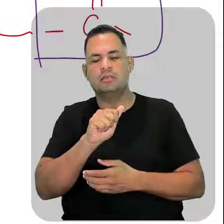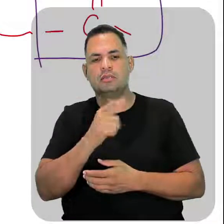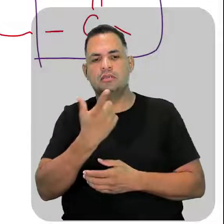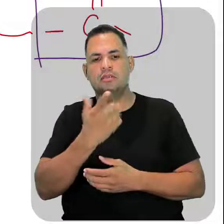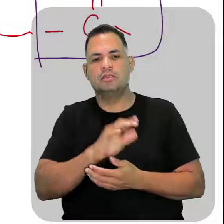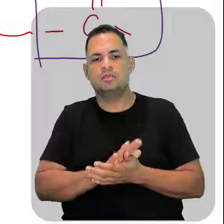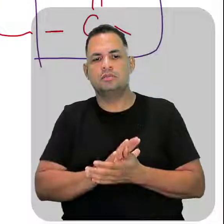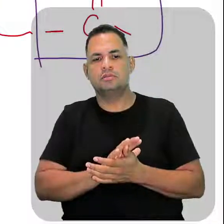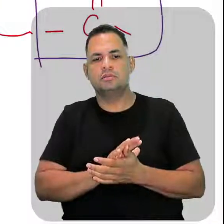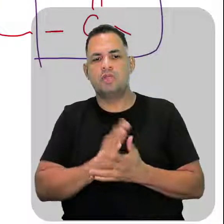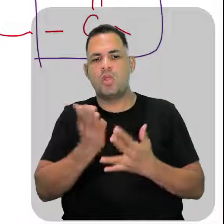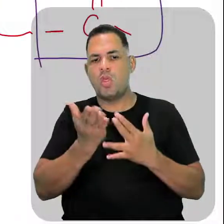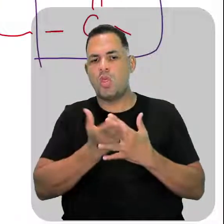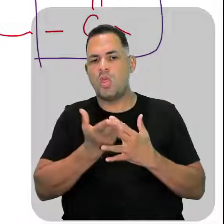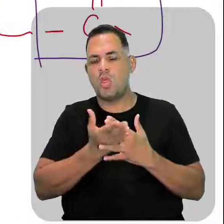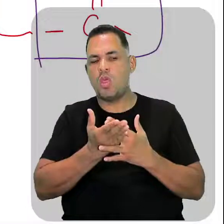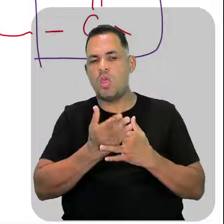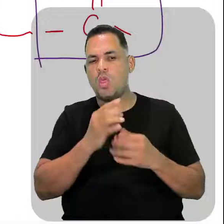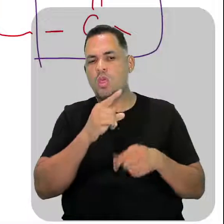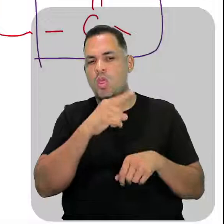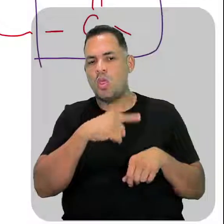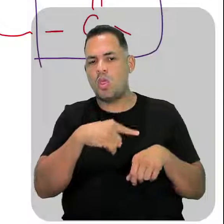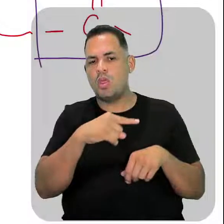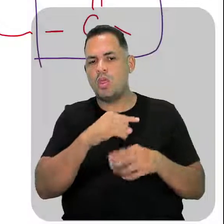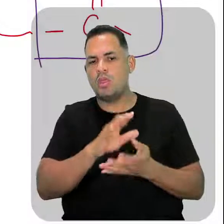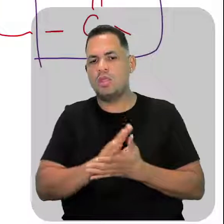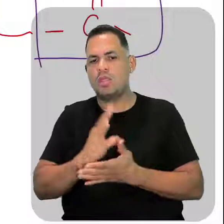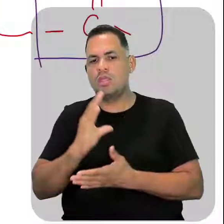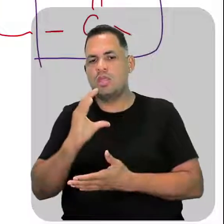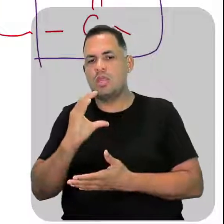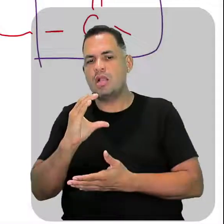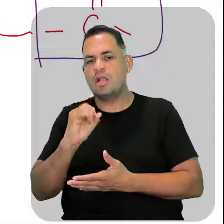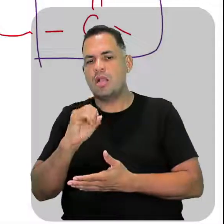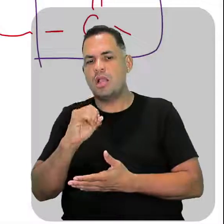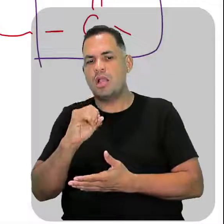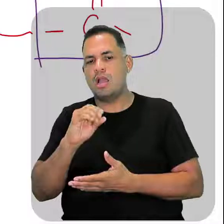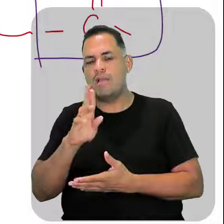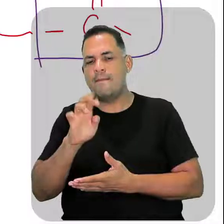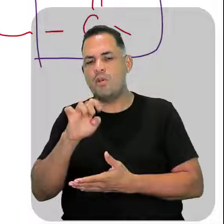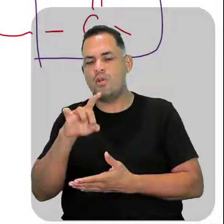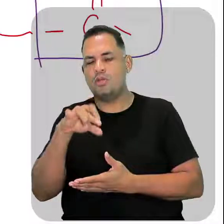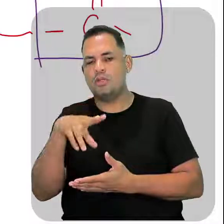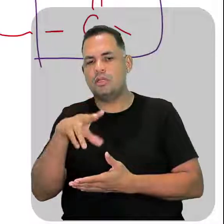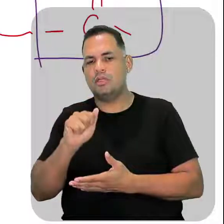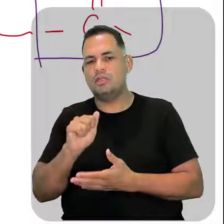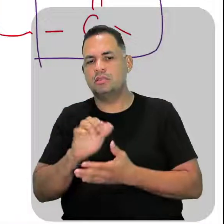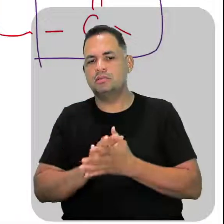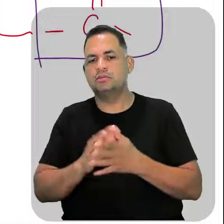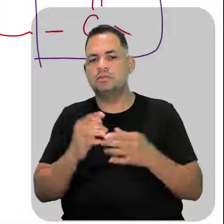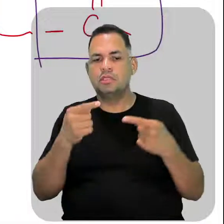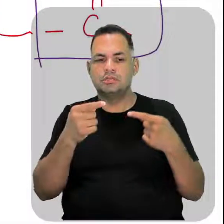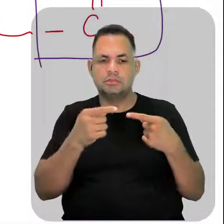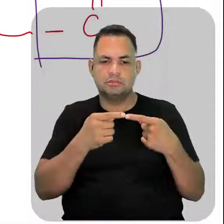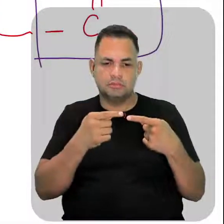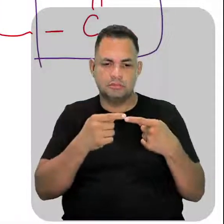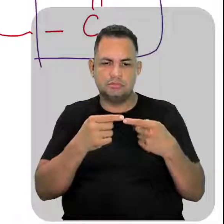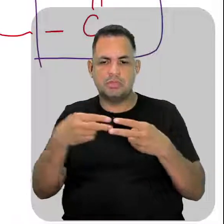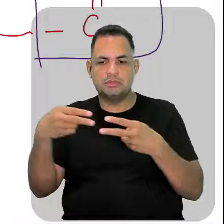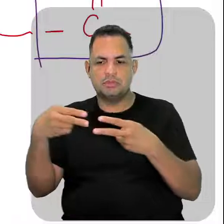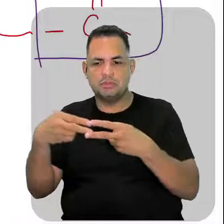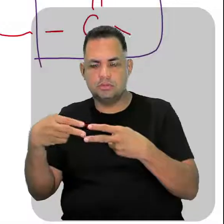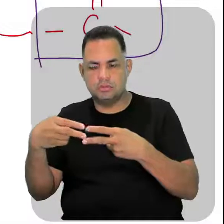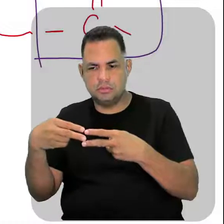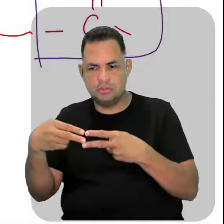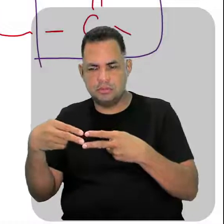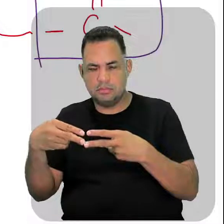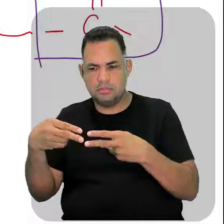dizer que entre o anel aromático e a carbonila nós vamos ter ligação simples, ligação dupla. Ligação simples, ligação dupla. Nós vamos